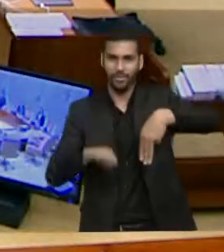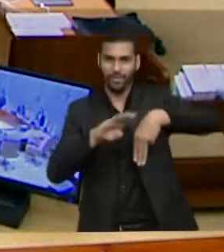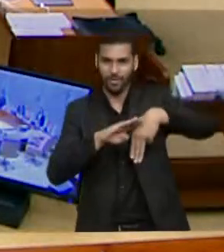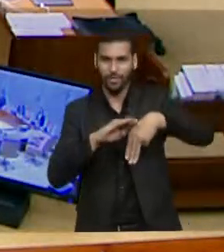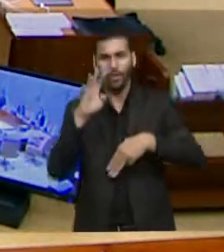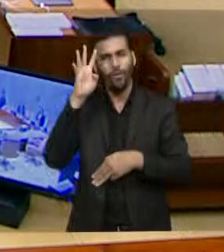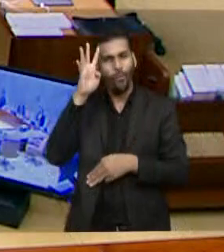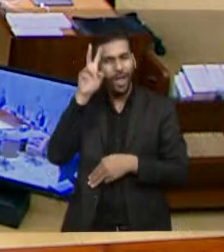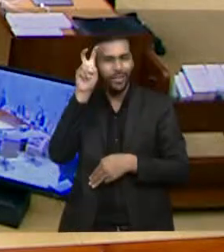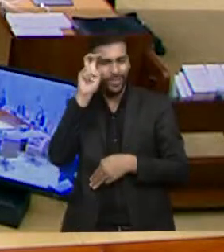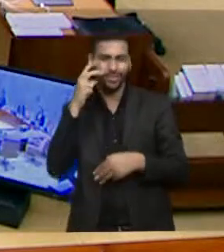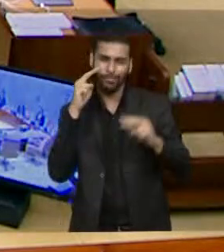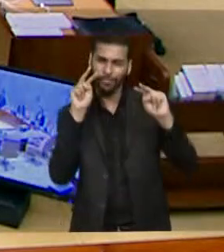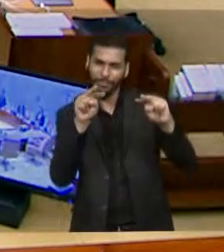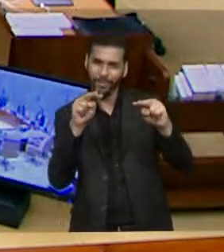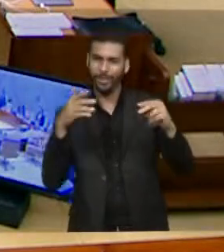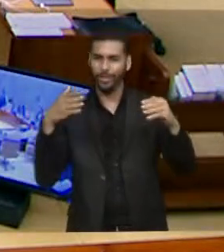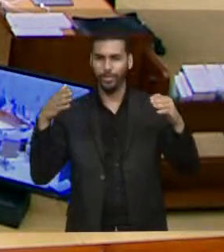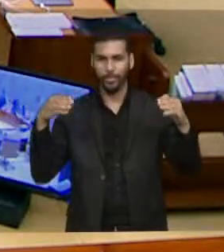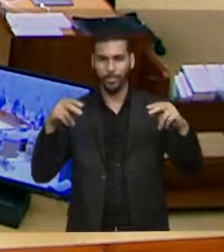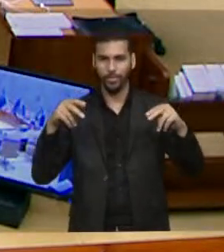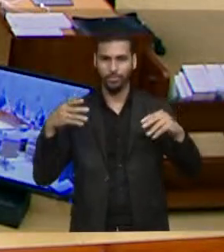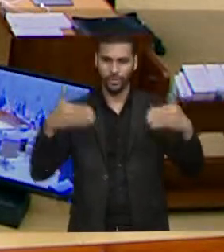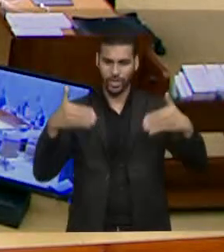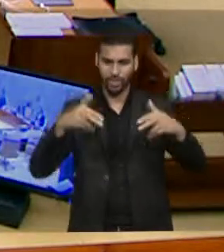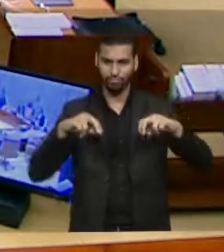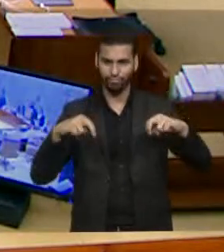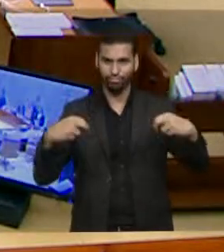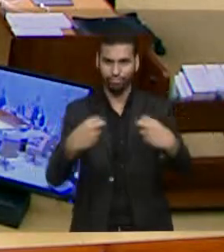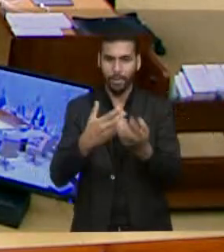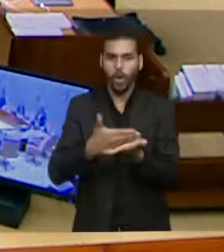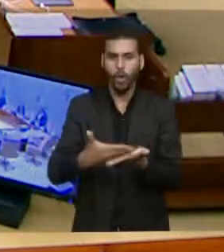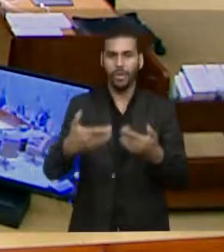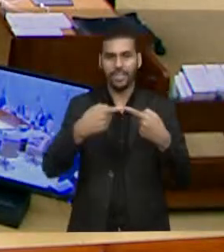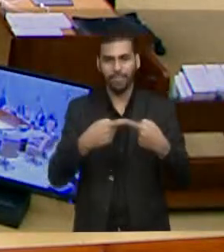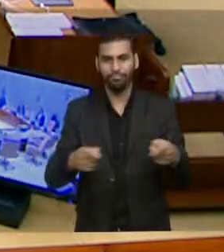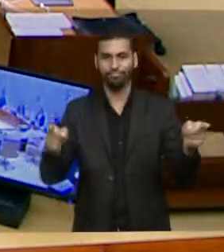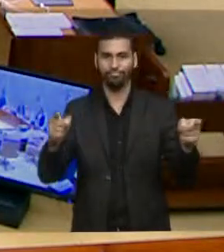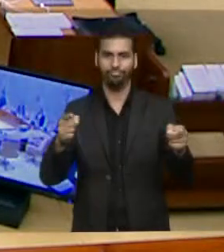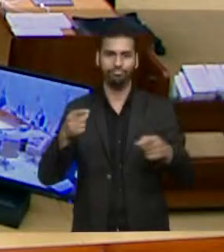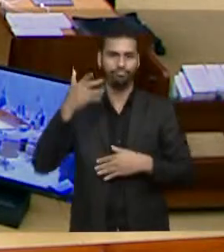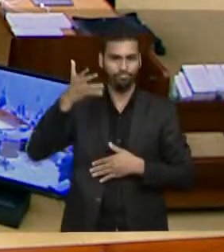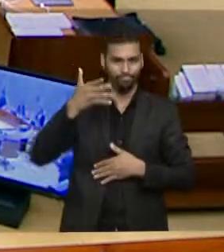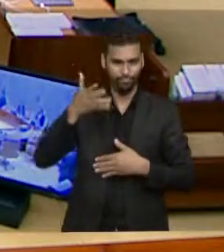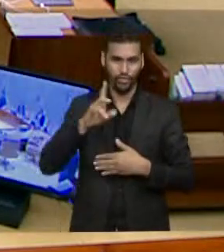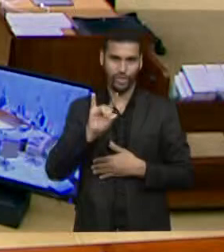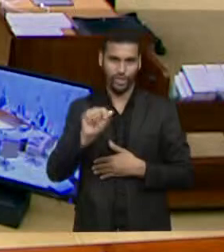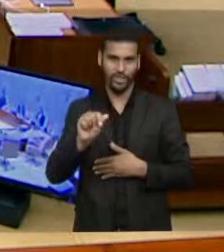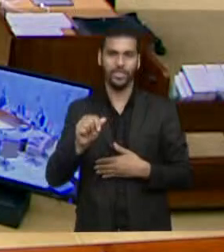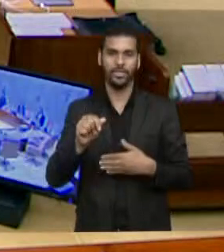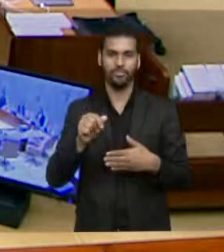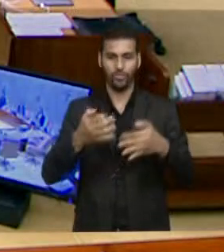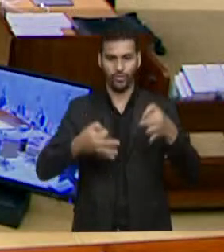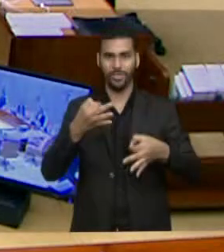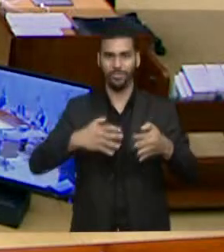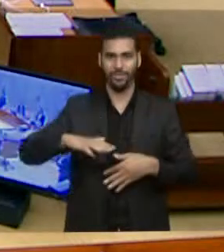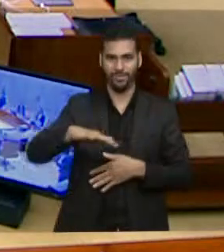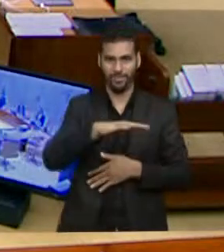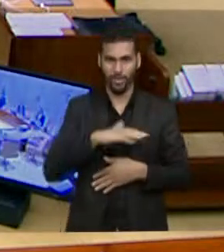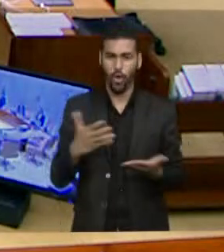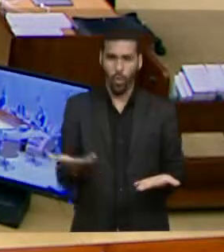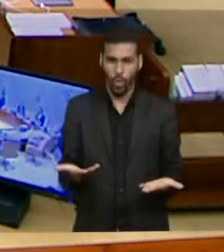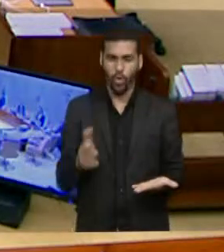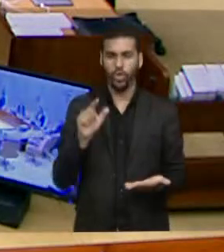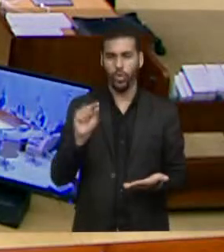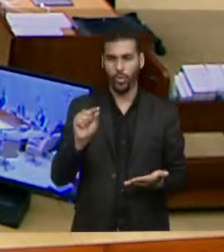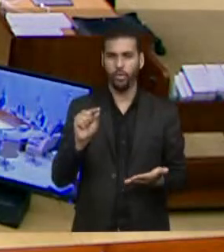quartas de quintas-feiras aqui é a expectativa do início da sessão plenária do dia e hoje quinta-feira Portanto já vimos